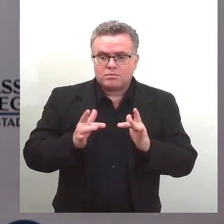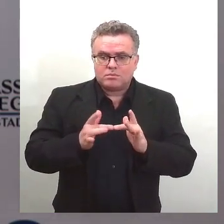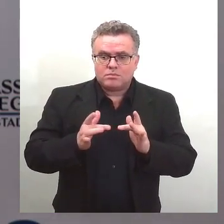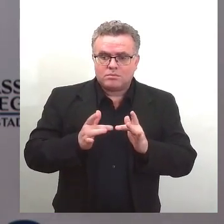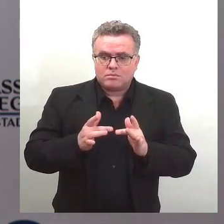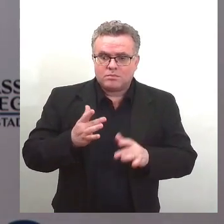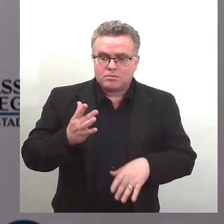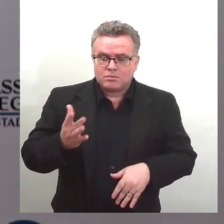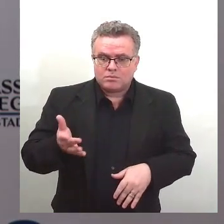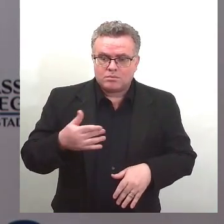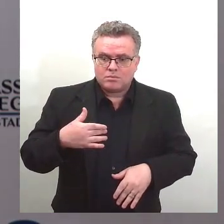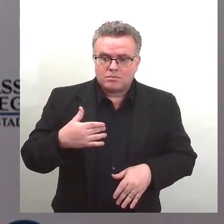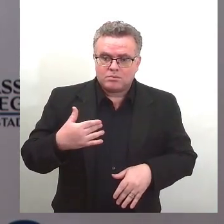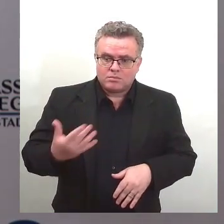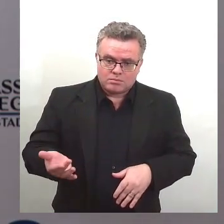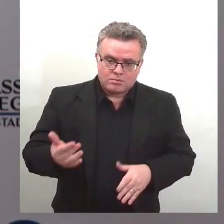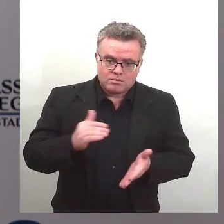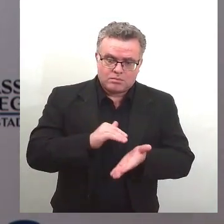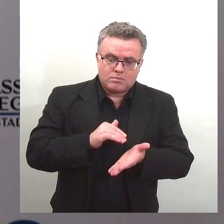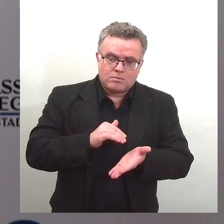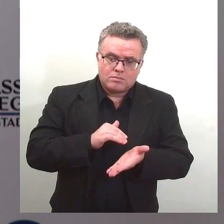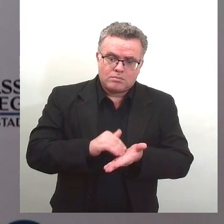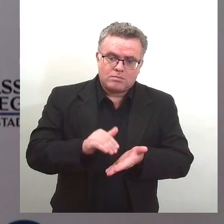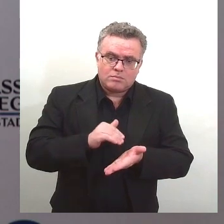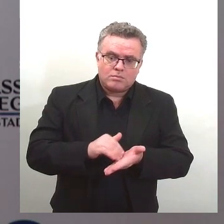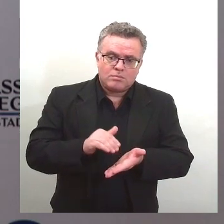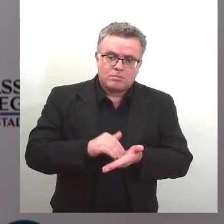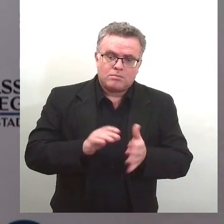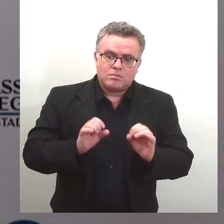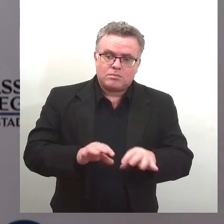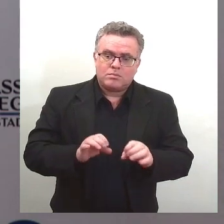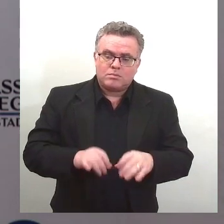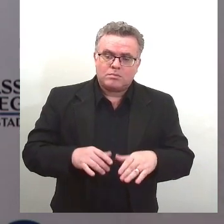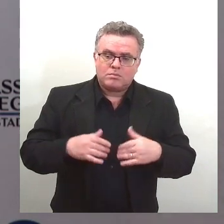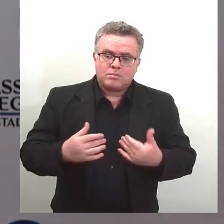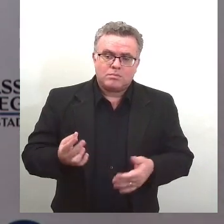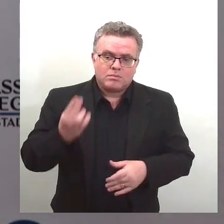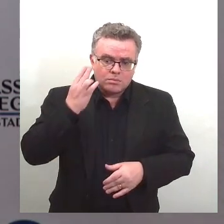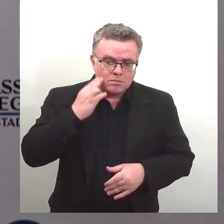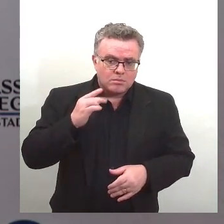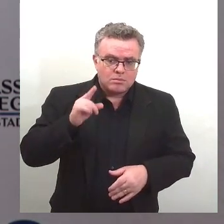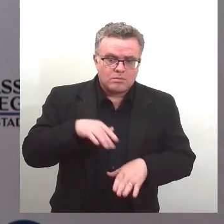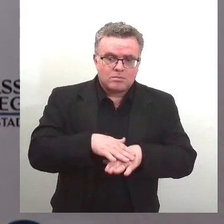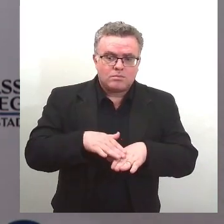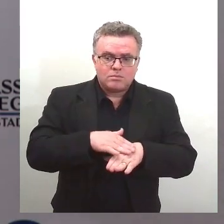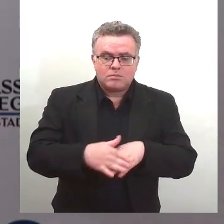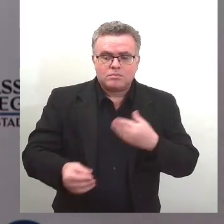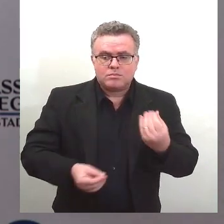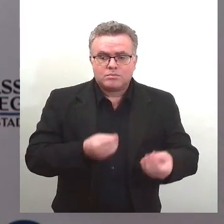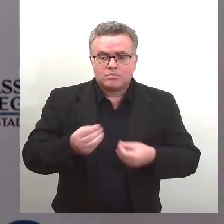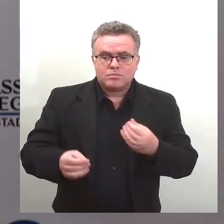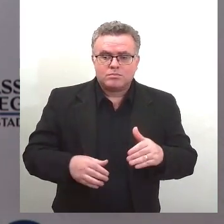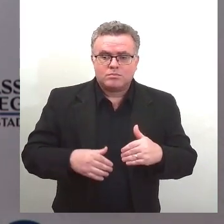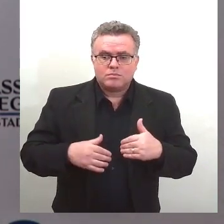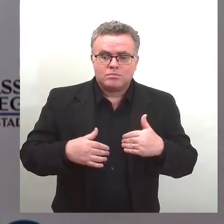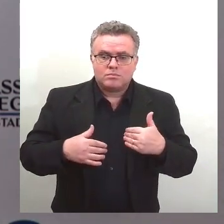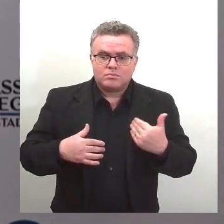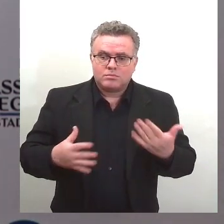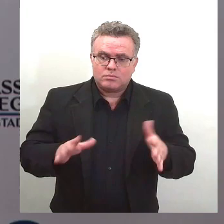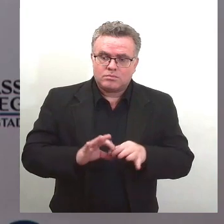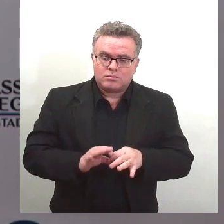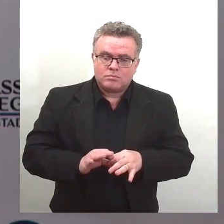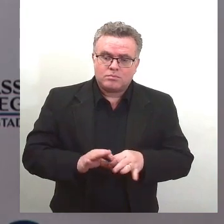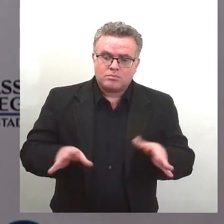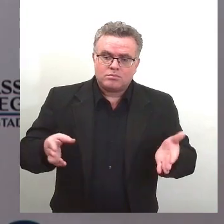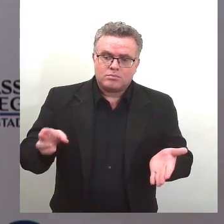telefônico com o secretário de Estado da Educação, Zezinho Sobral, o qual colocou-se à disposição